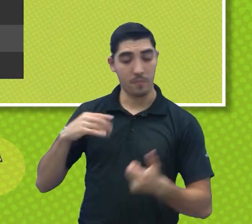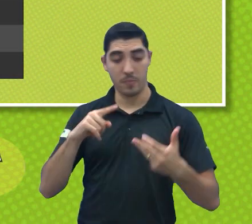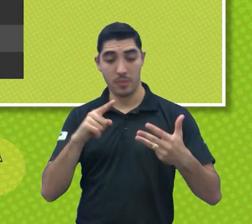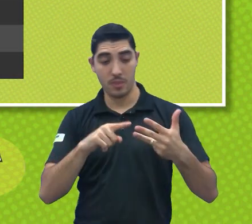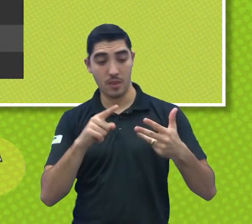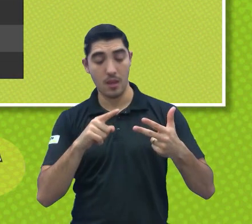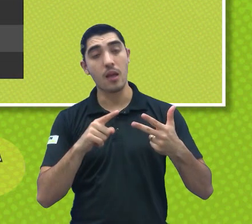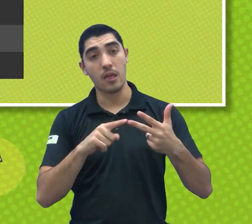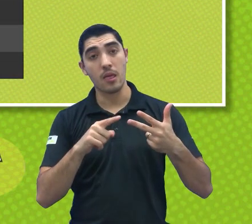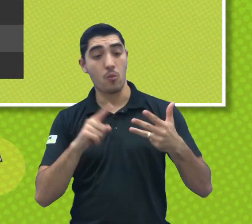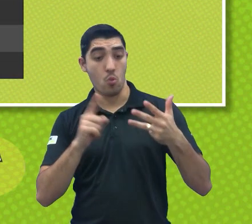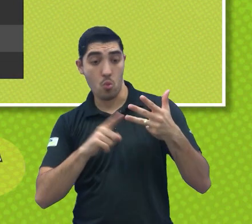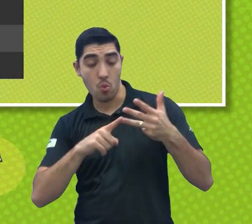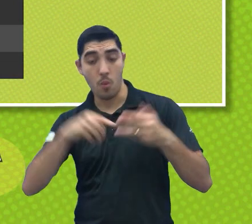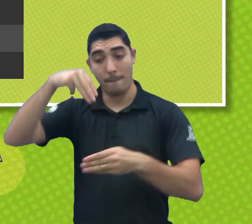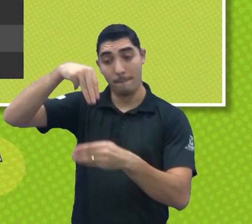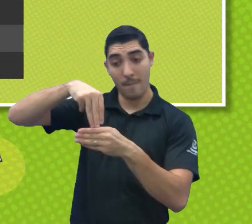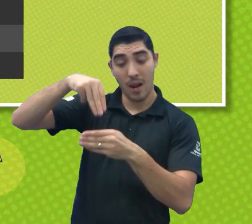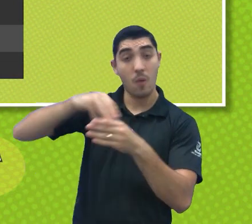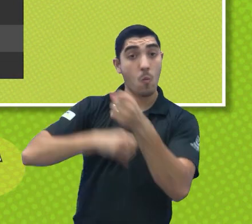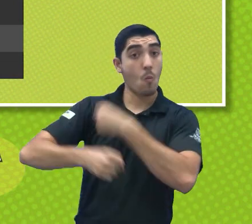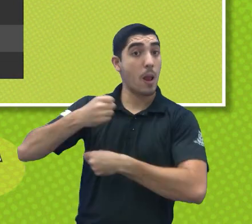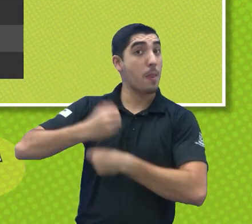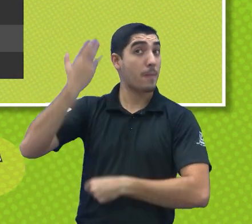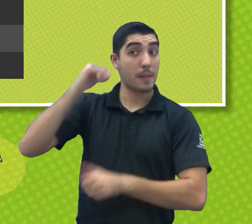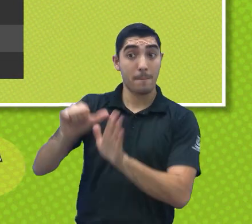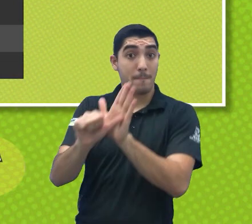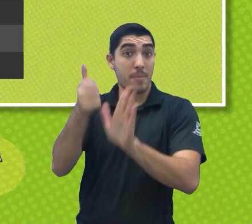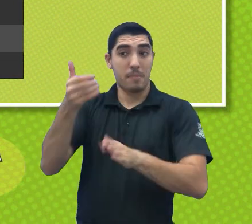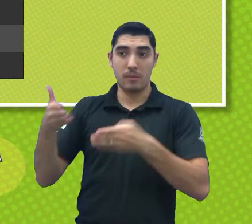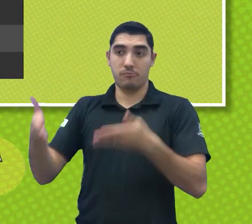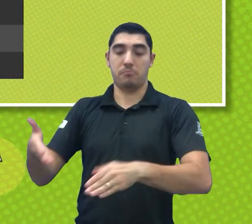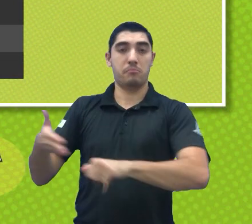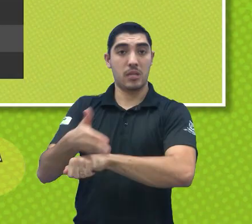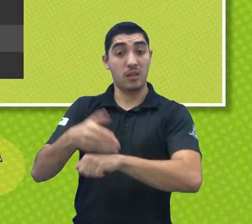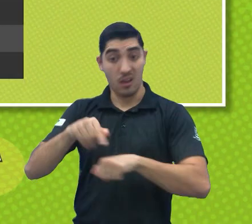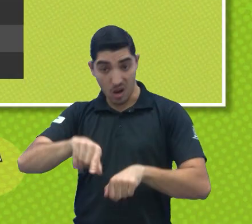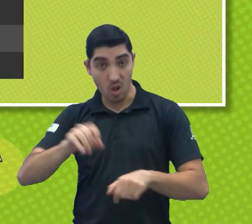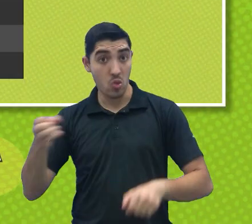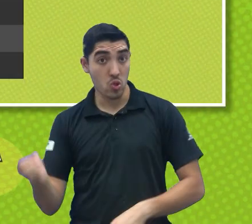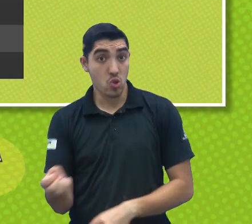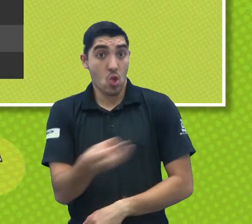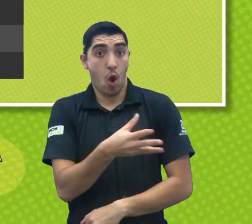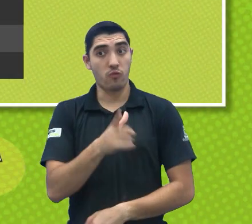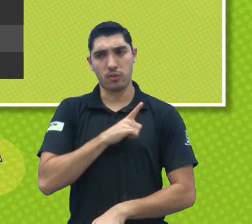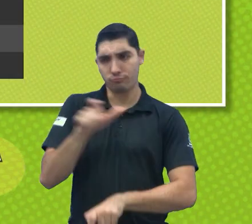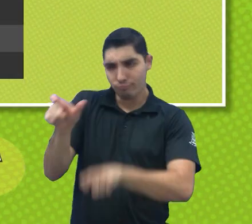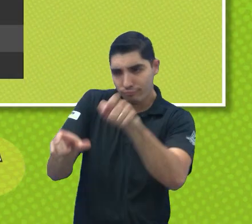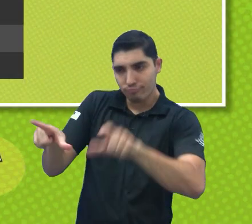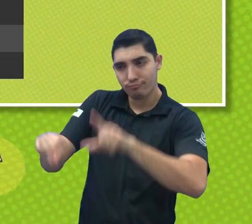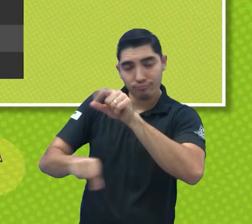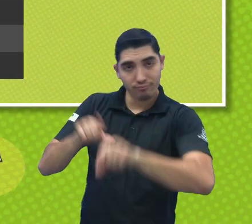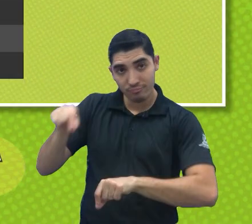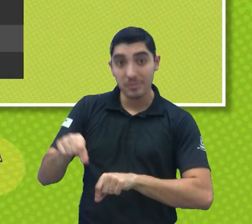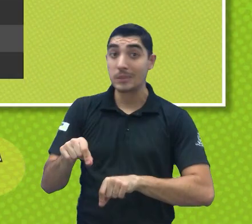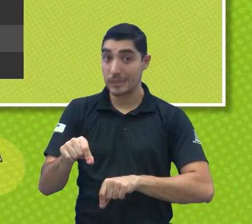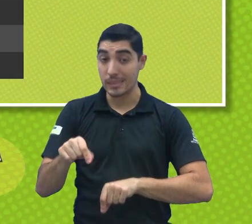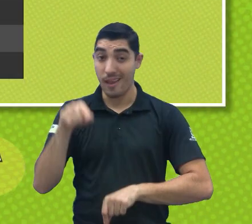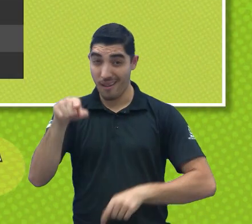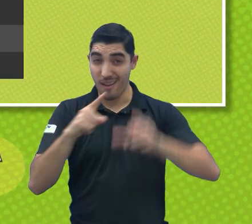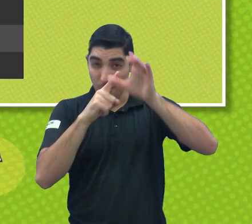ano passado, primeiro ano de LBF, e esse ano já tendo novas atletas contratadas. Então, assim, vai ser uma